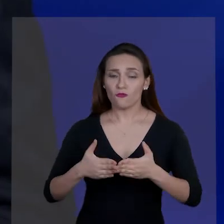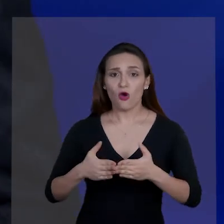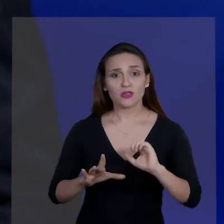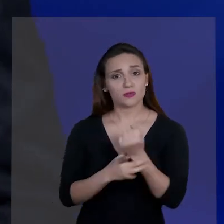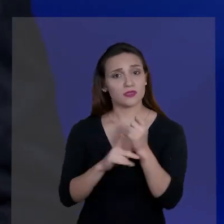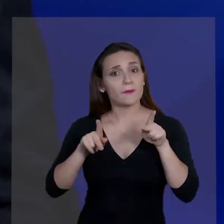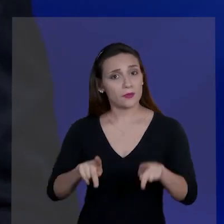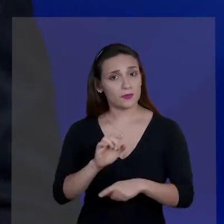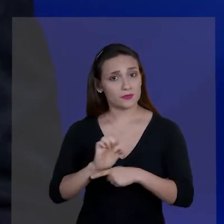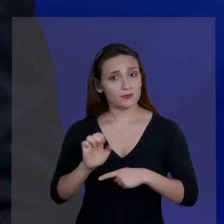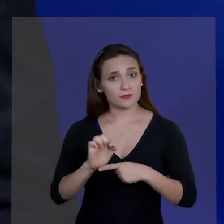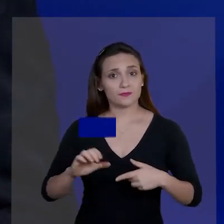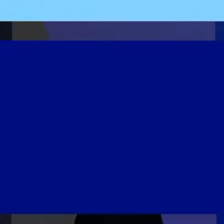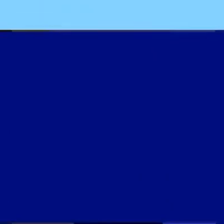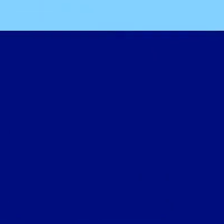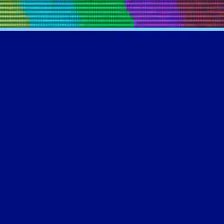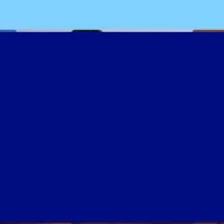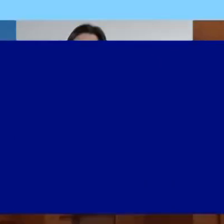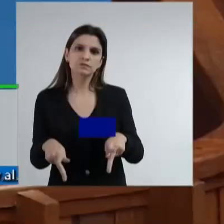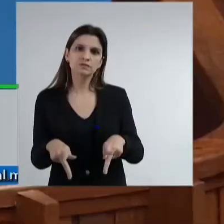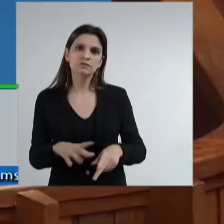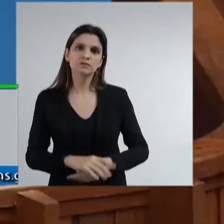para a segurança pública estadual.